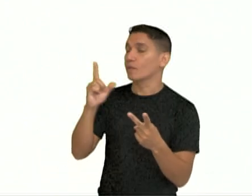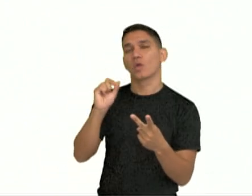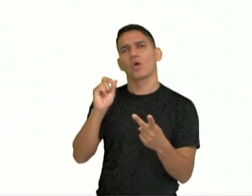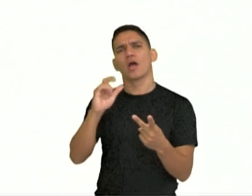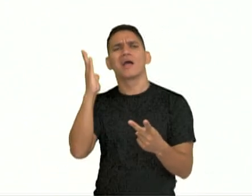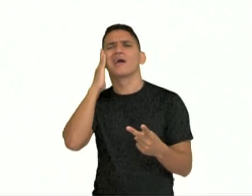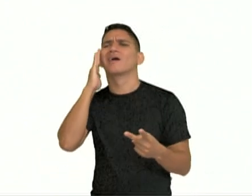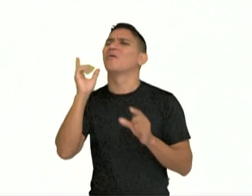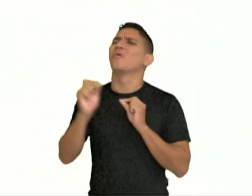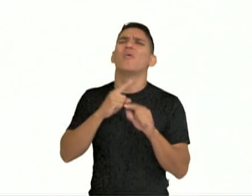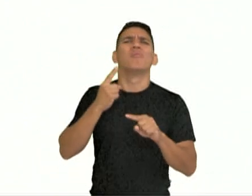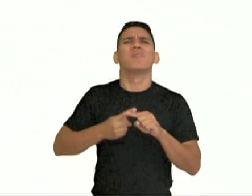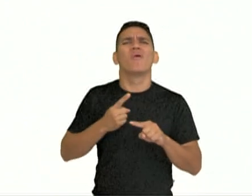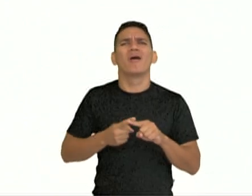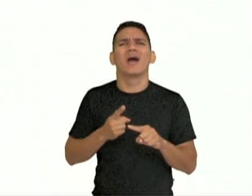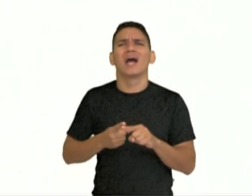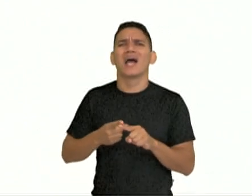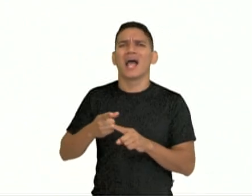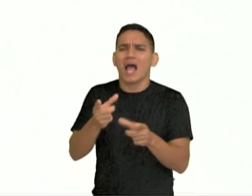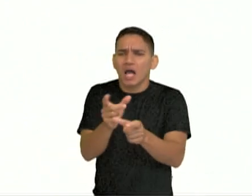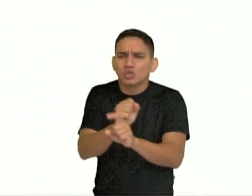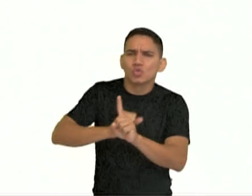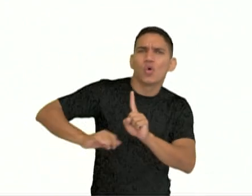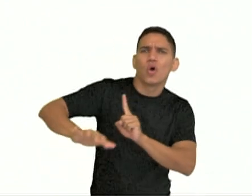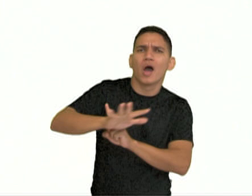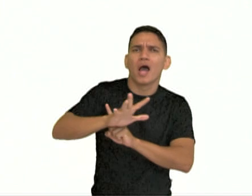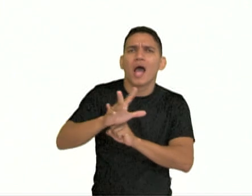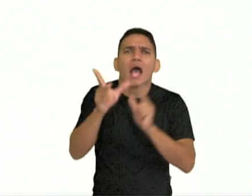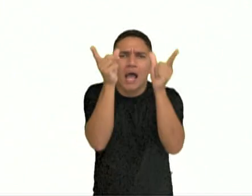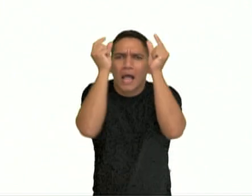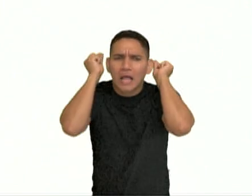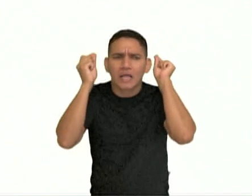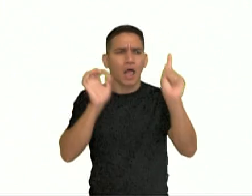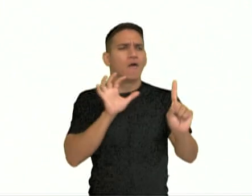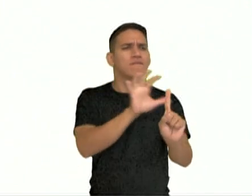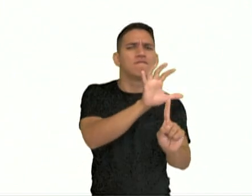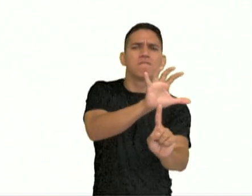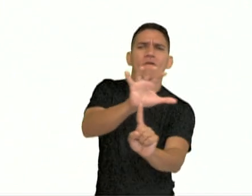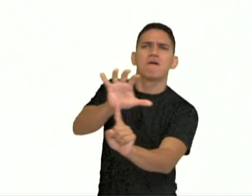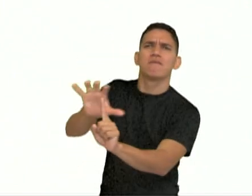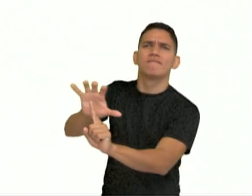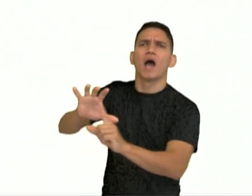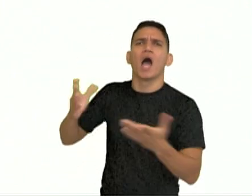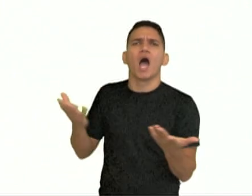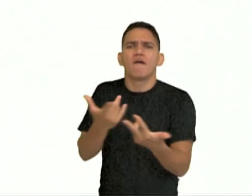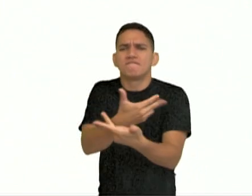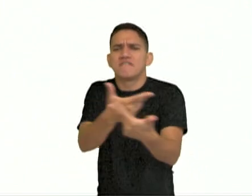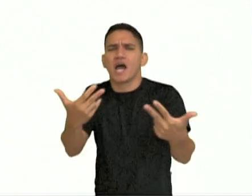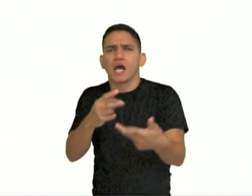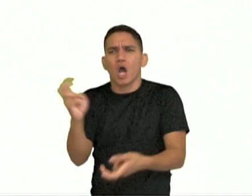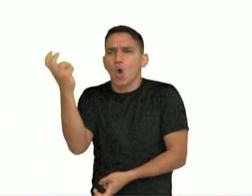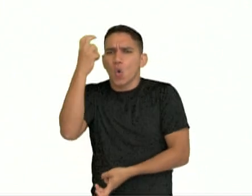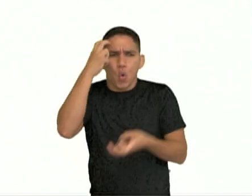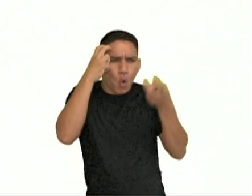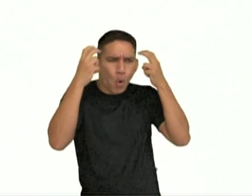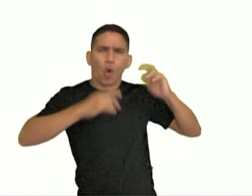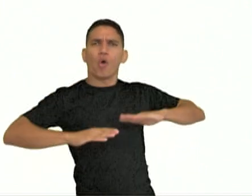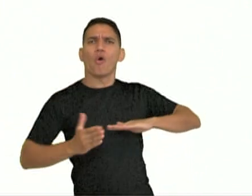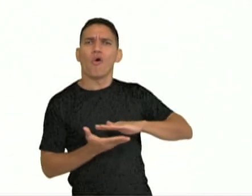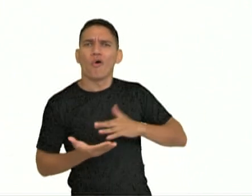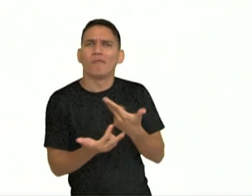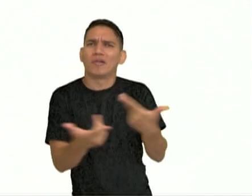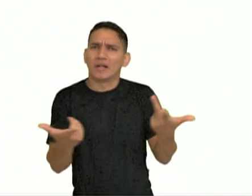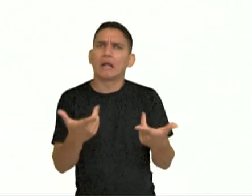cultura grega a ser tão influente em diversas culturas contemporâneas. Que a gente já comentou, que